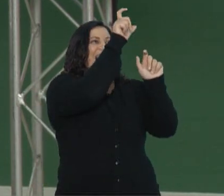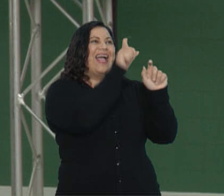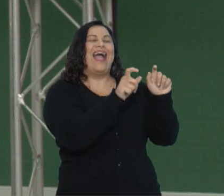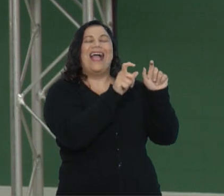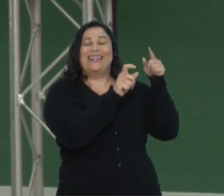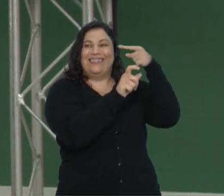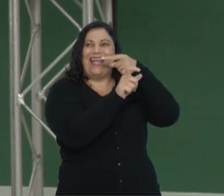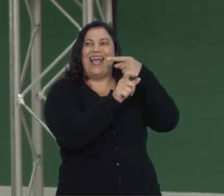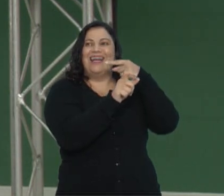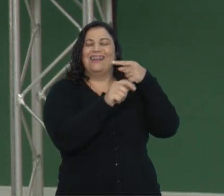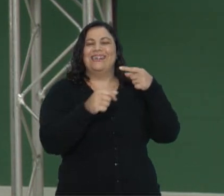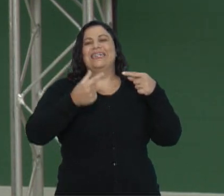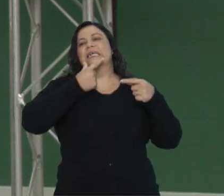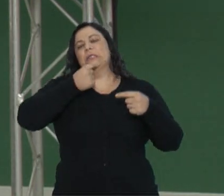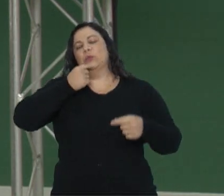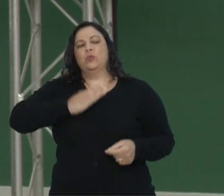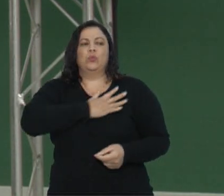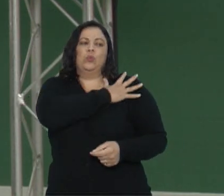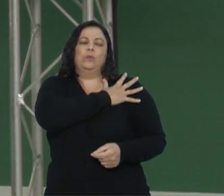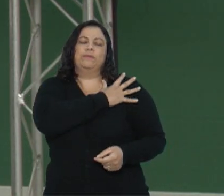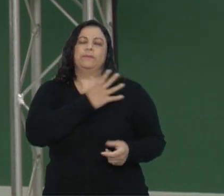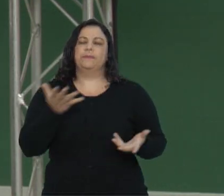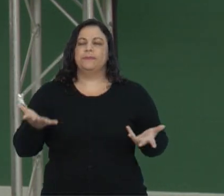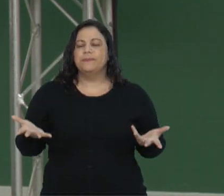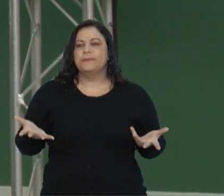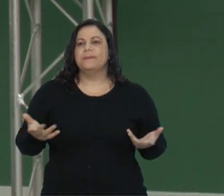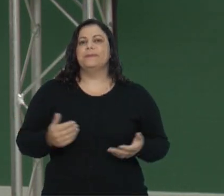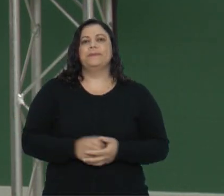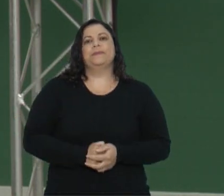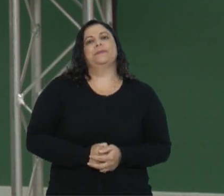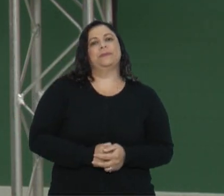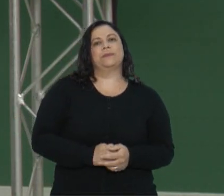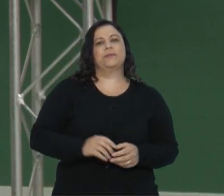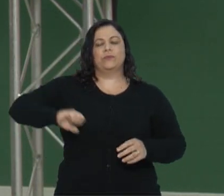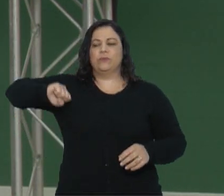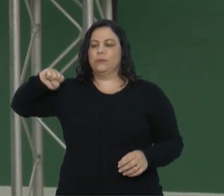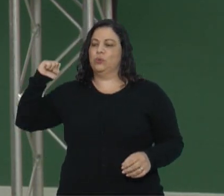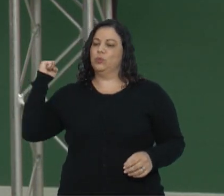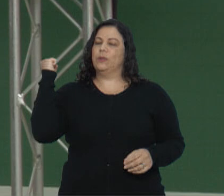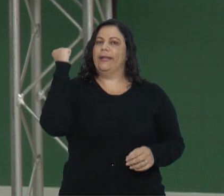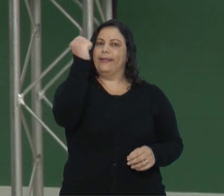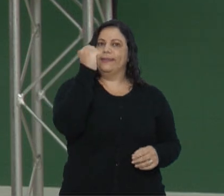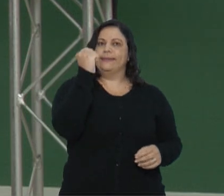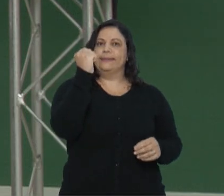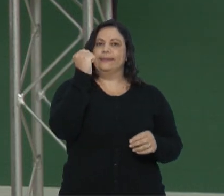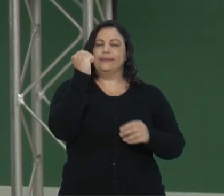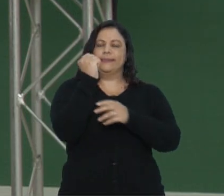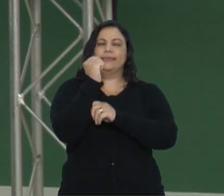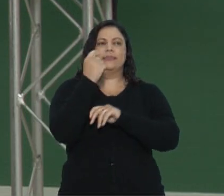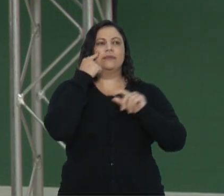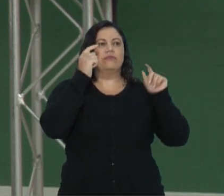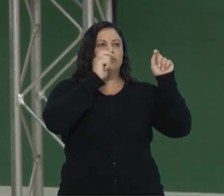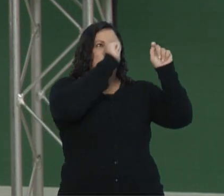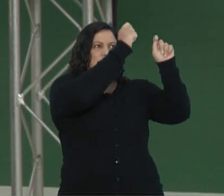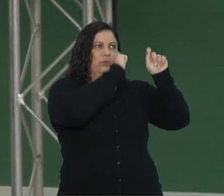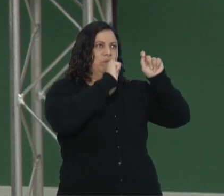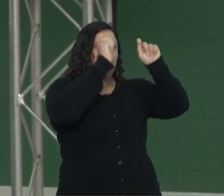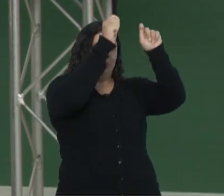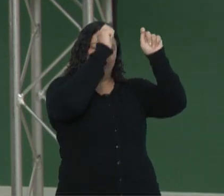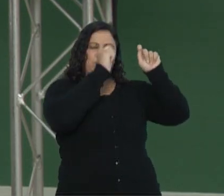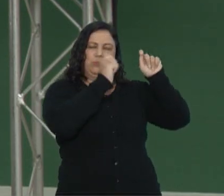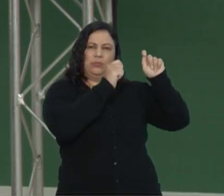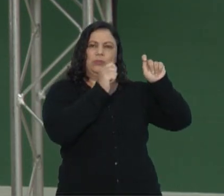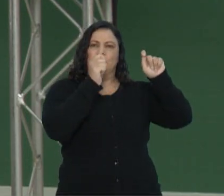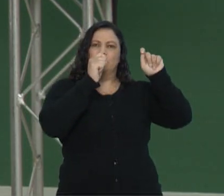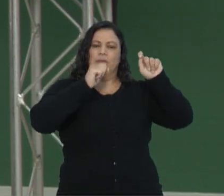olhando aquela escultura em cima de um cavalo, com a lança, diz que a escultura acabou caindo e matando, a lança de São